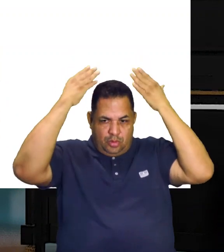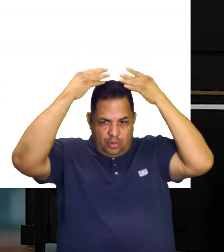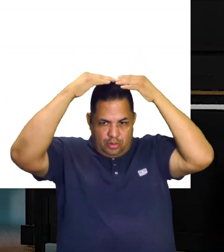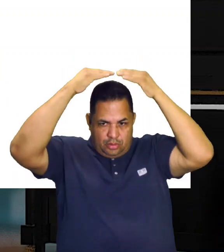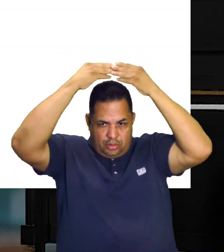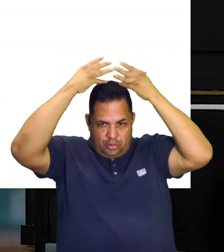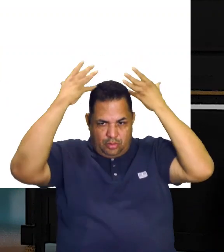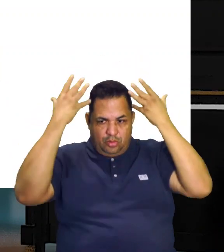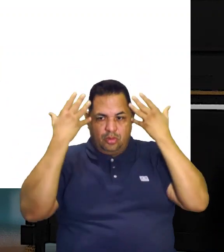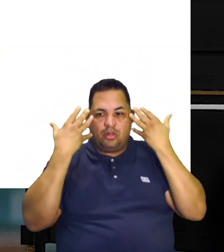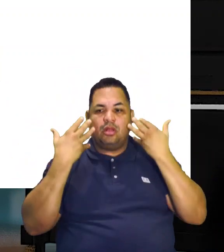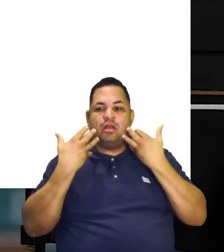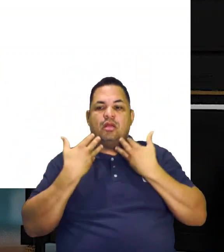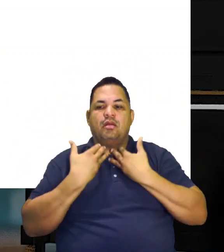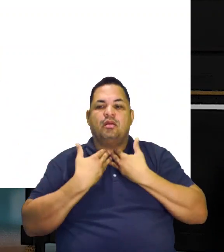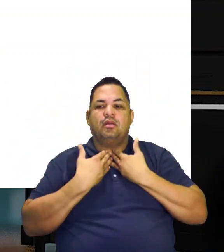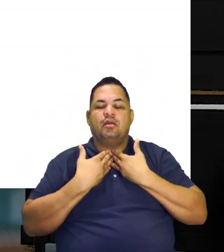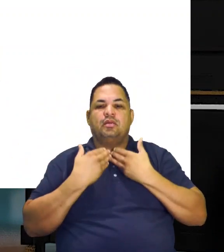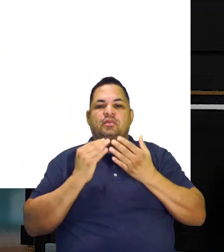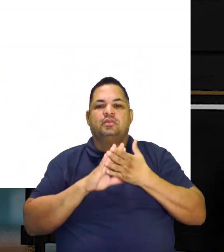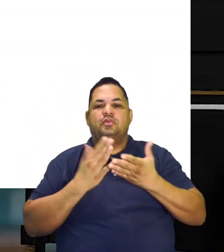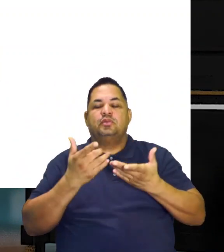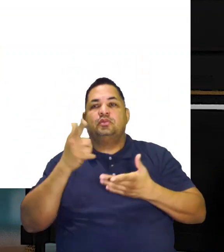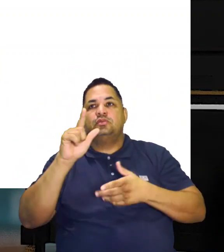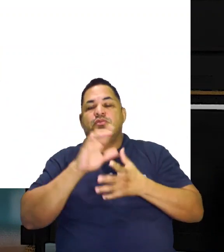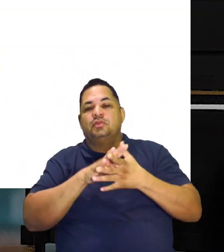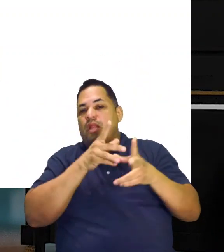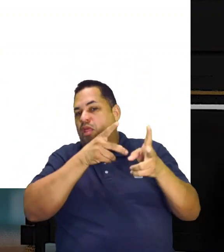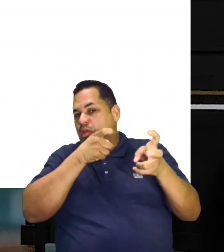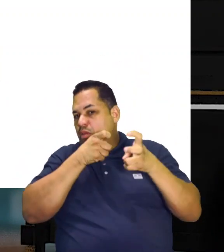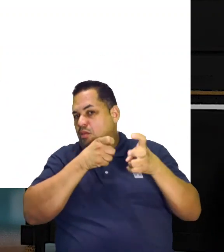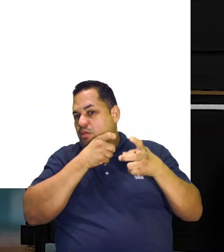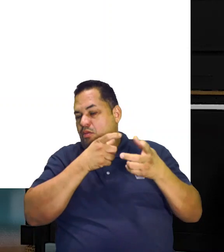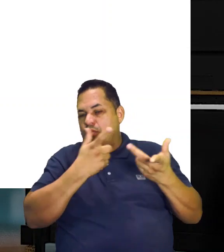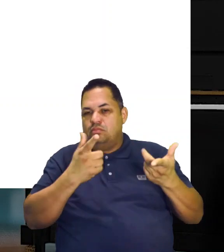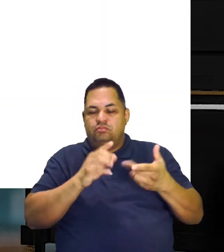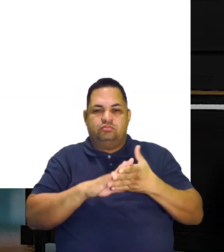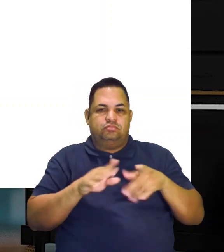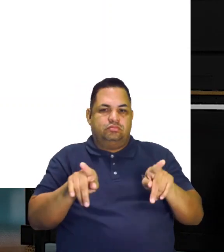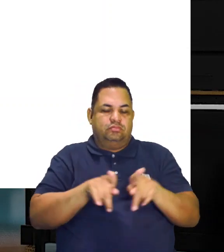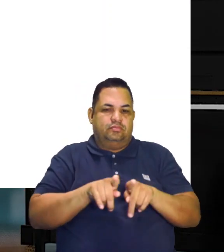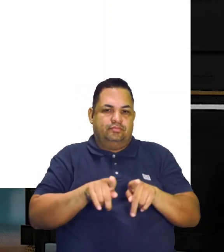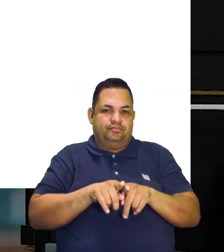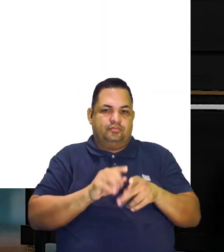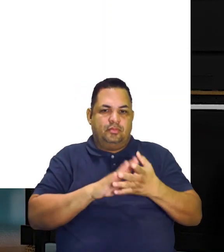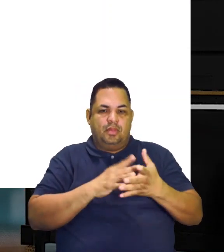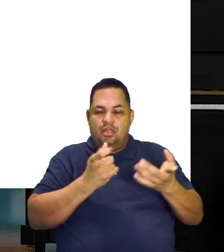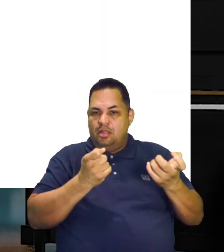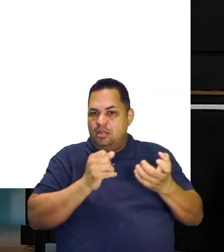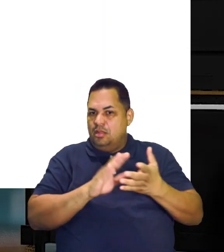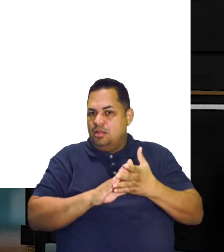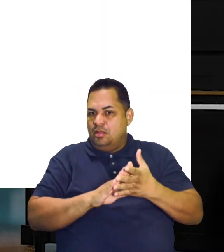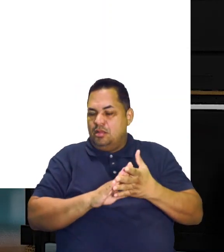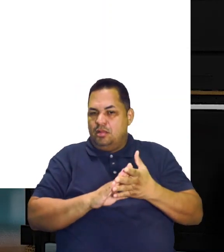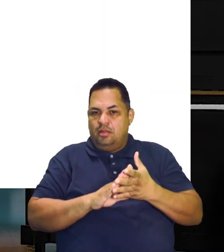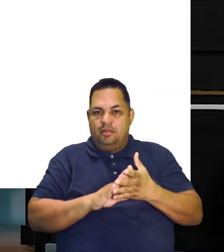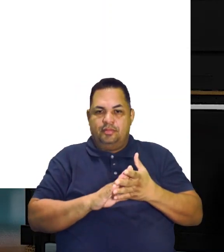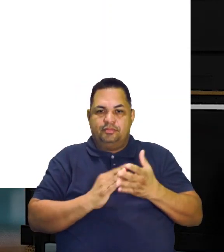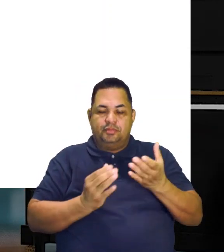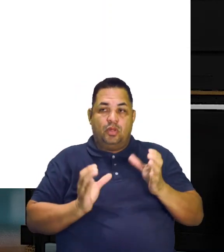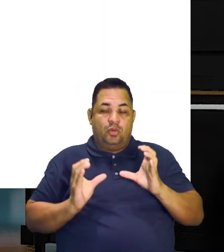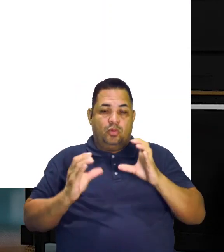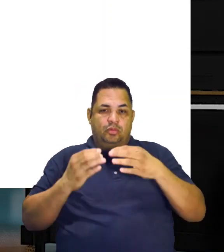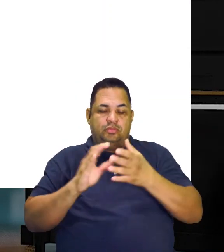os homens têm mais habilidade para fazer os arco e flecha, tanto aqueles que eles utilizam para caça, né, em